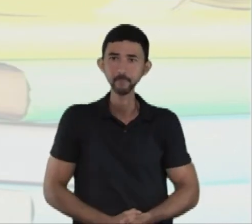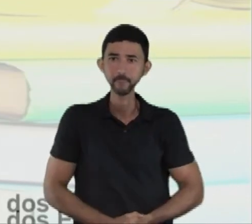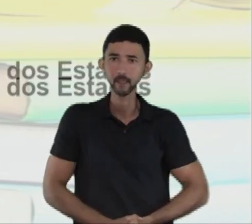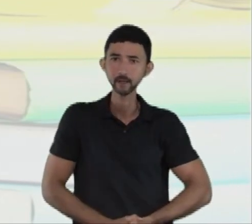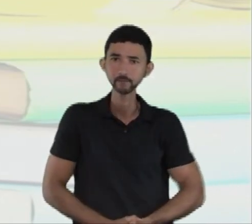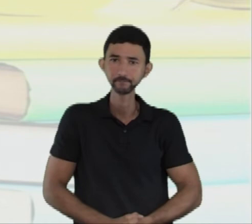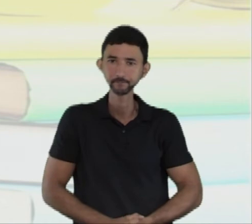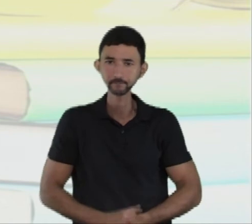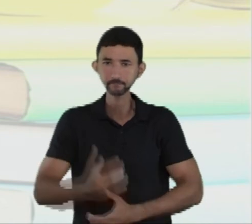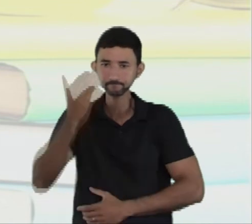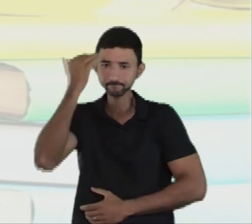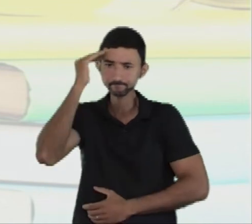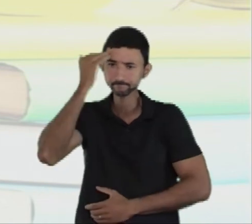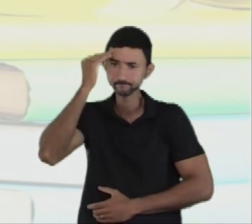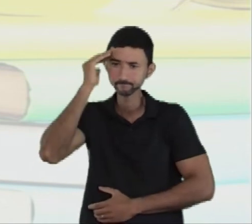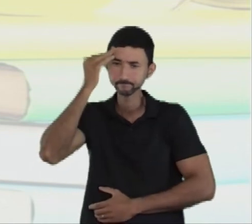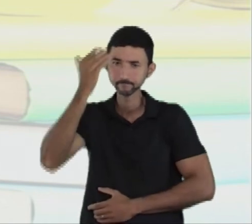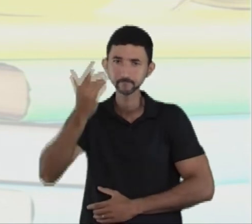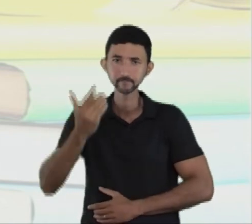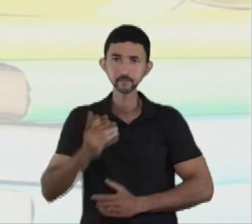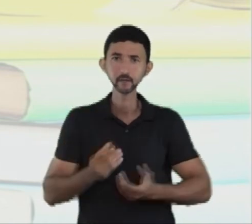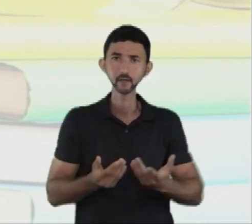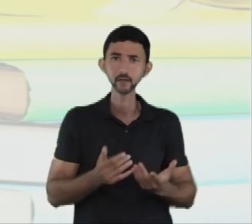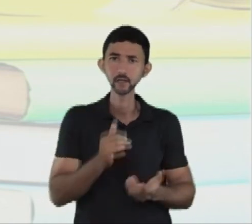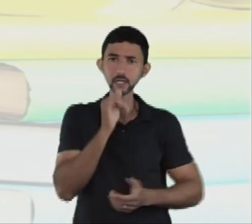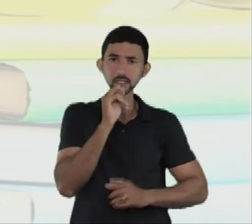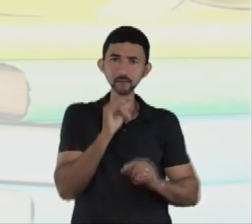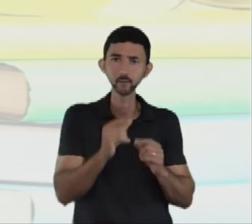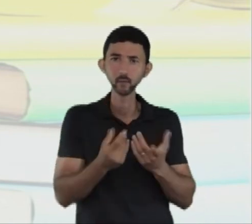Para a gente entender bem